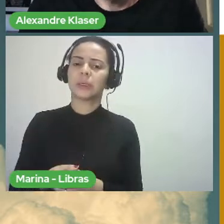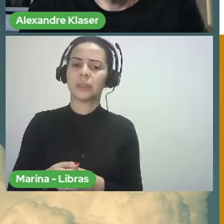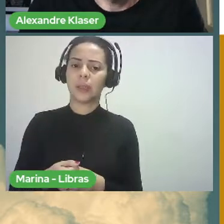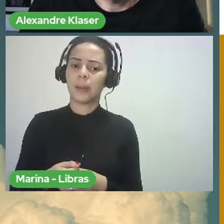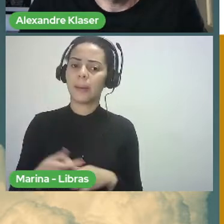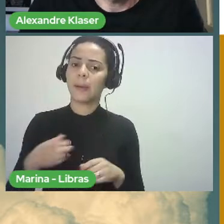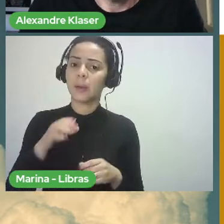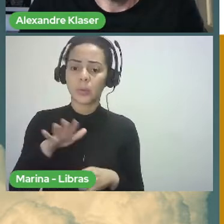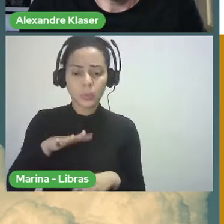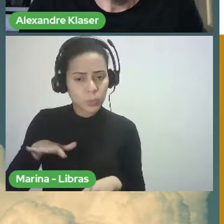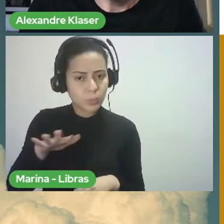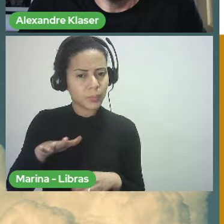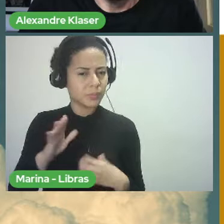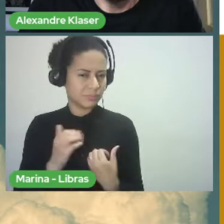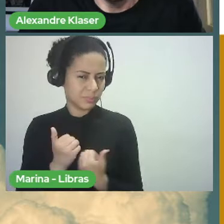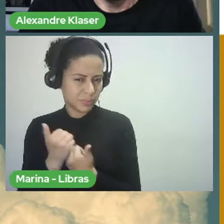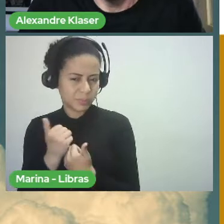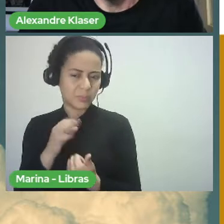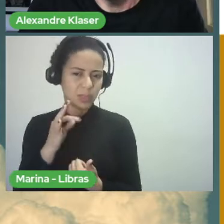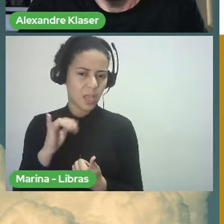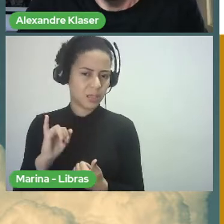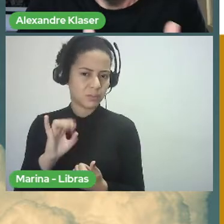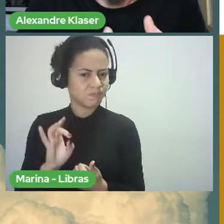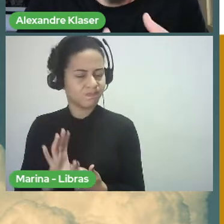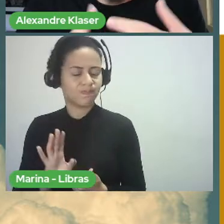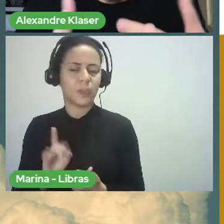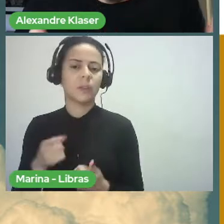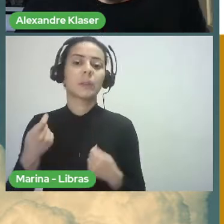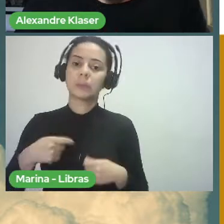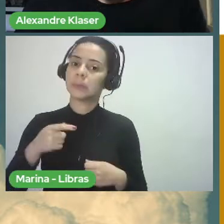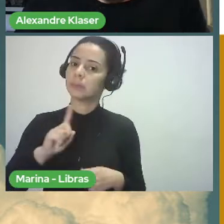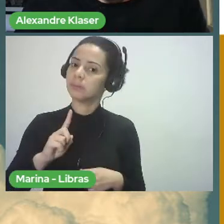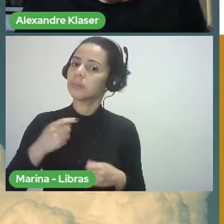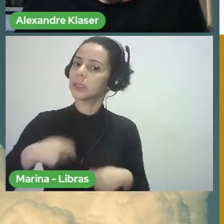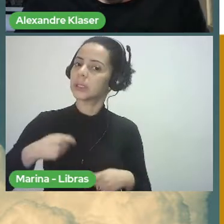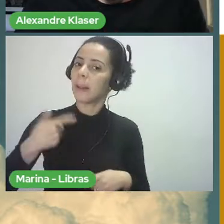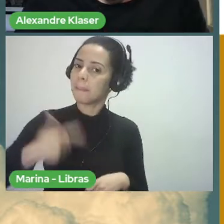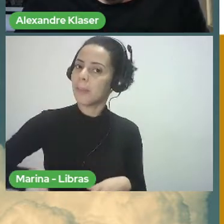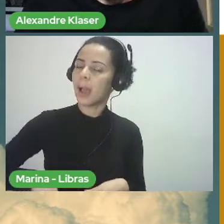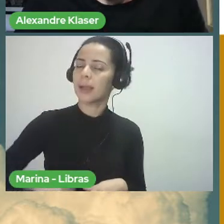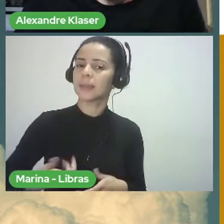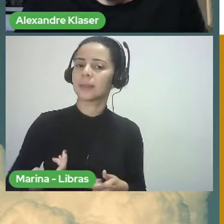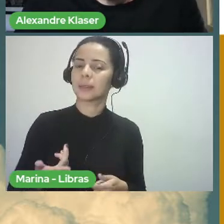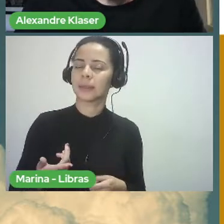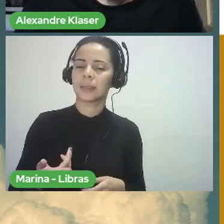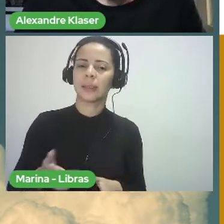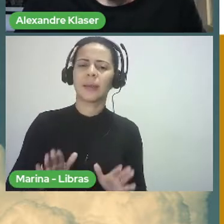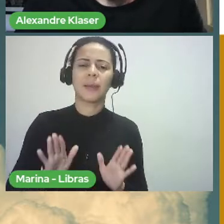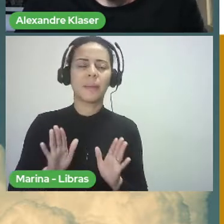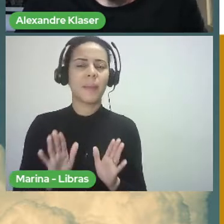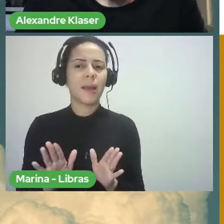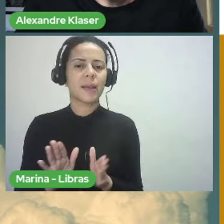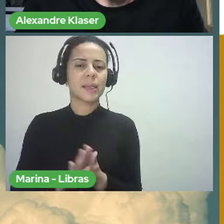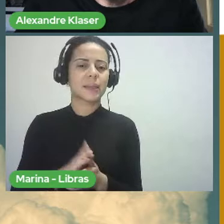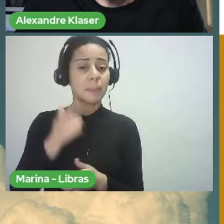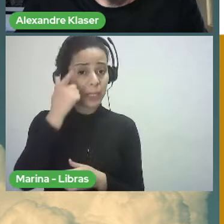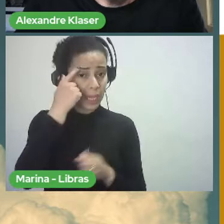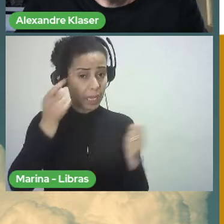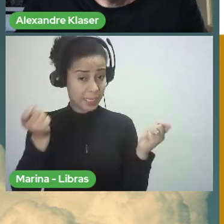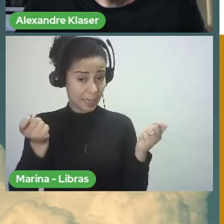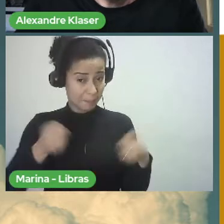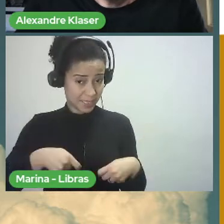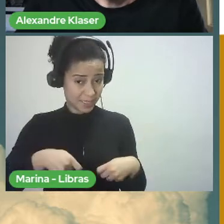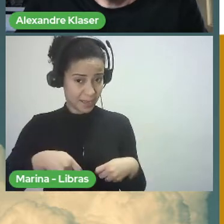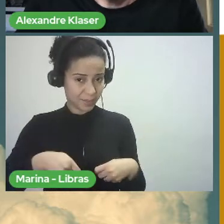de desenvolvimento. É a primeira coisa. Essa capacidade requer atrair o